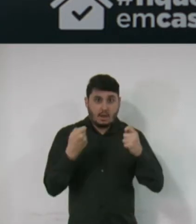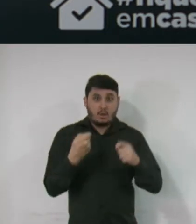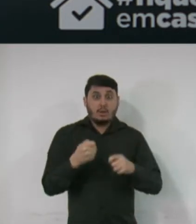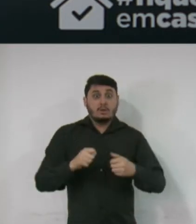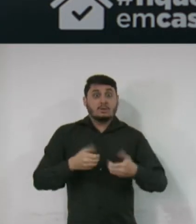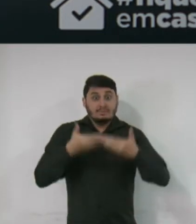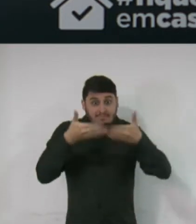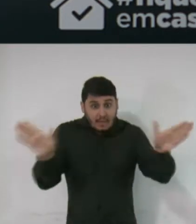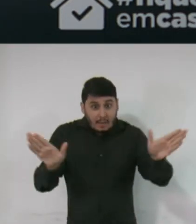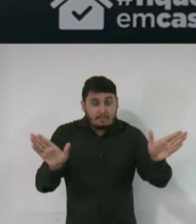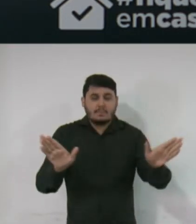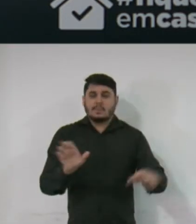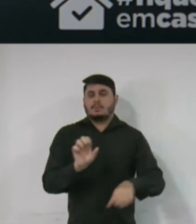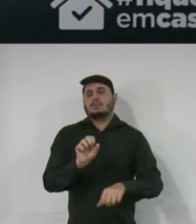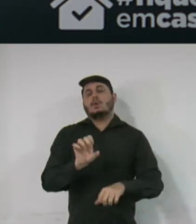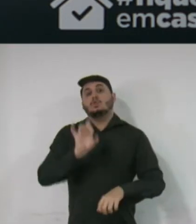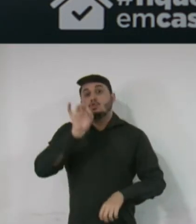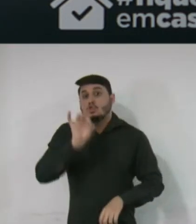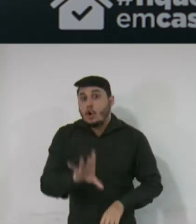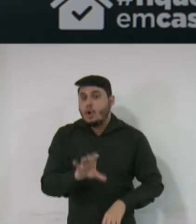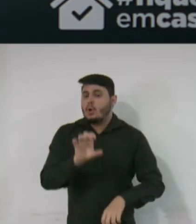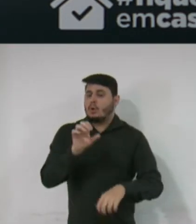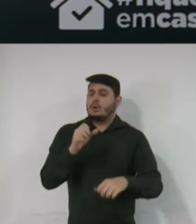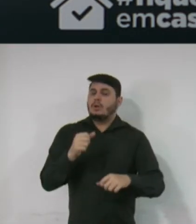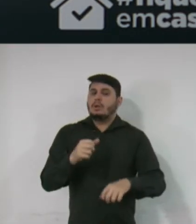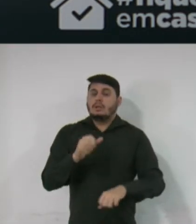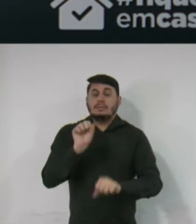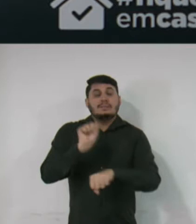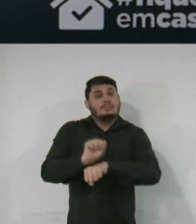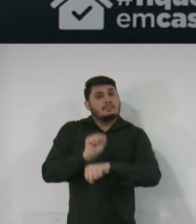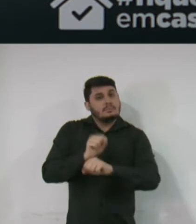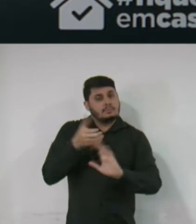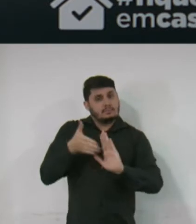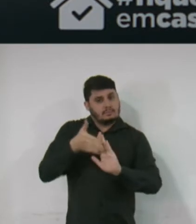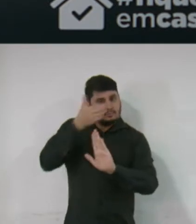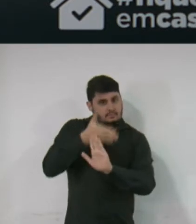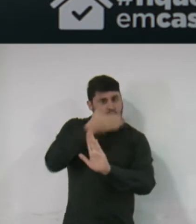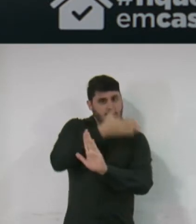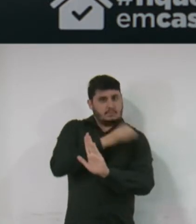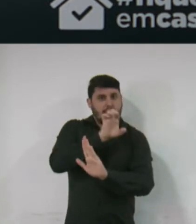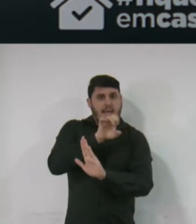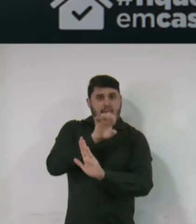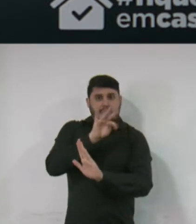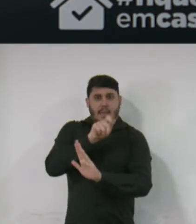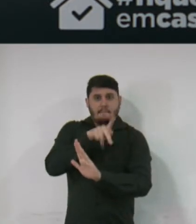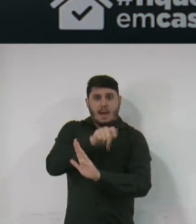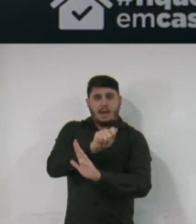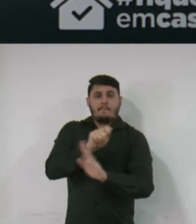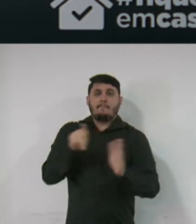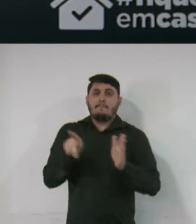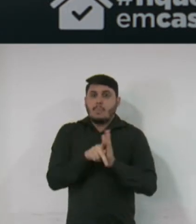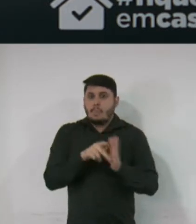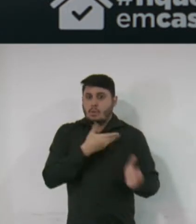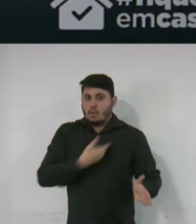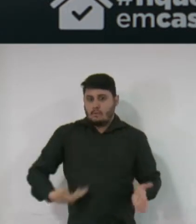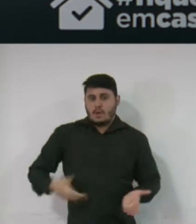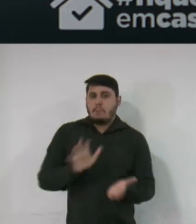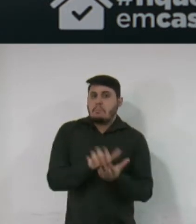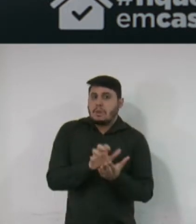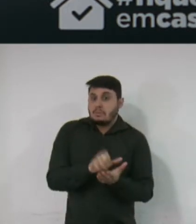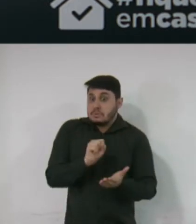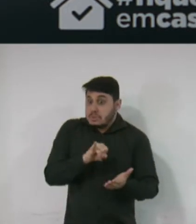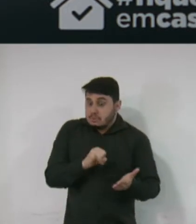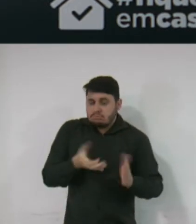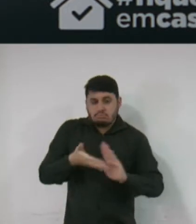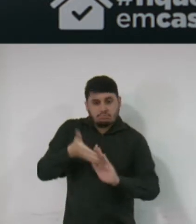avançar no plano de retomada das atividades econômicas decretado pelo governo do estado de Pernambuco. Como sempre falamos, nós da Prefeitura